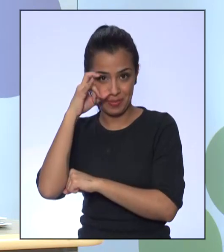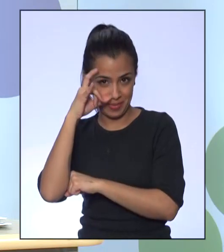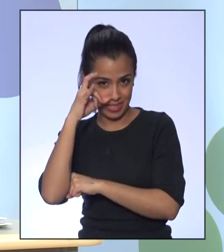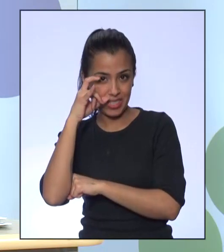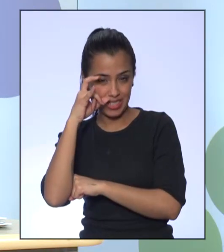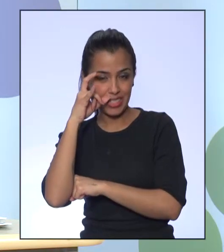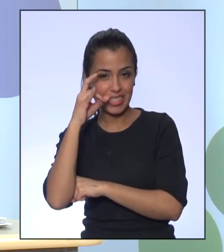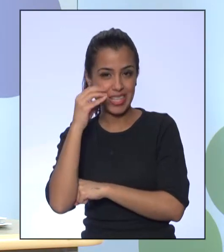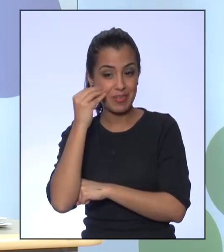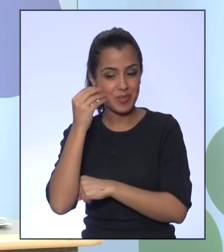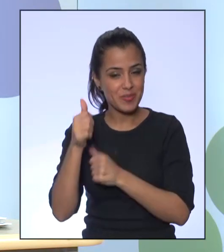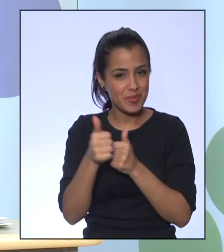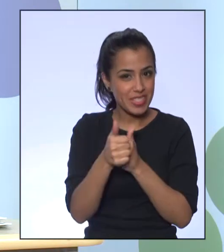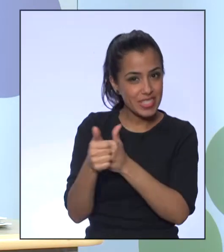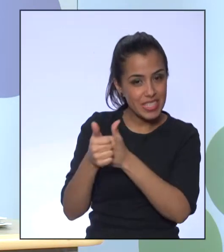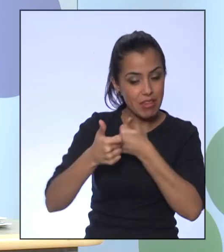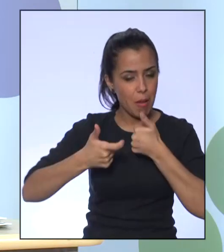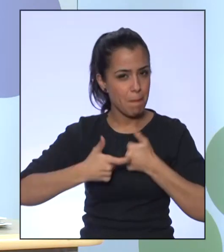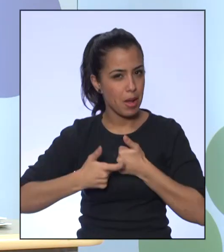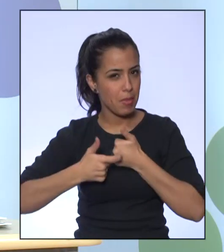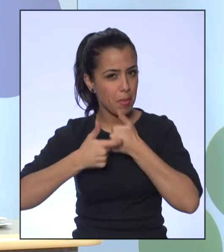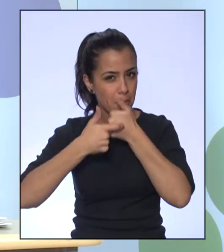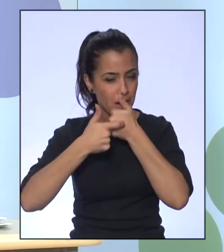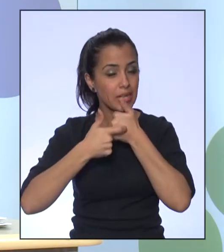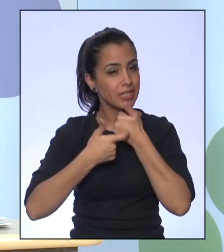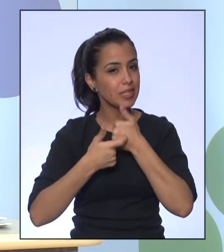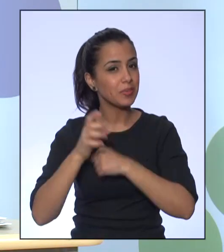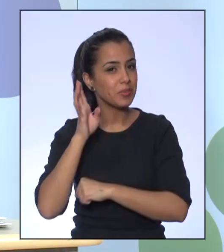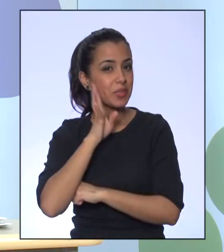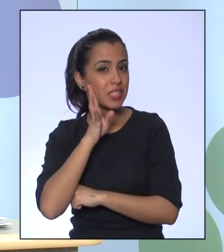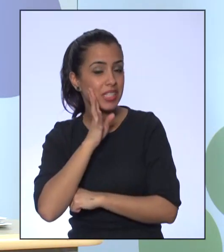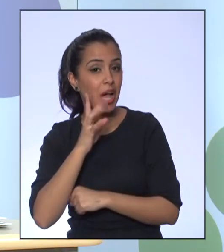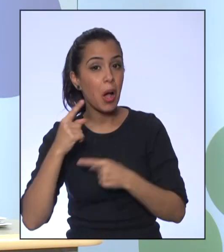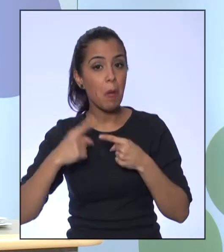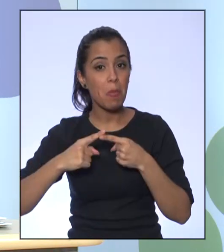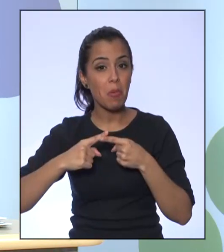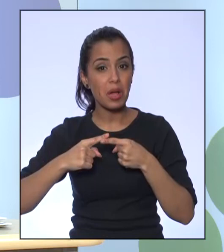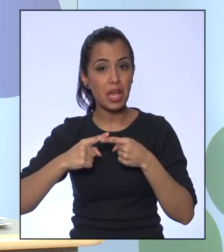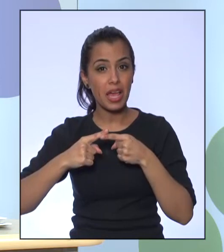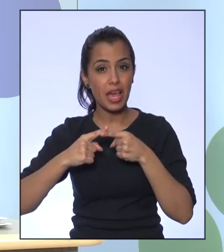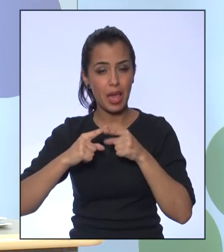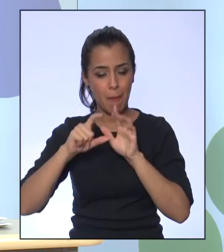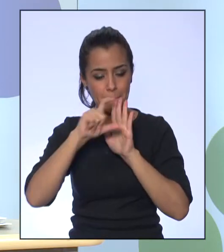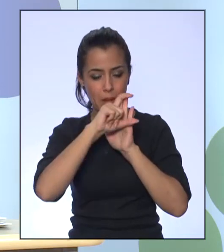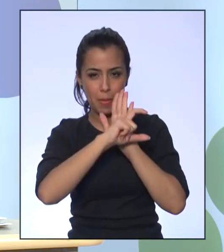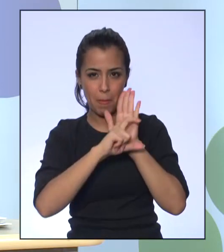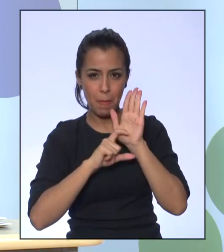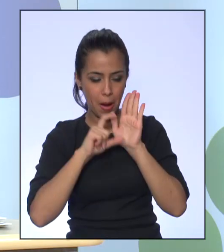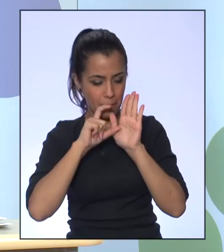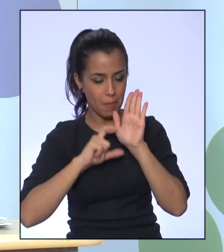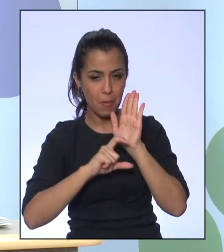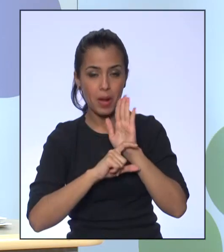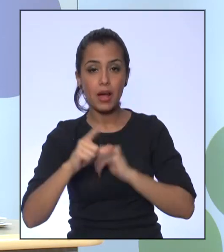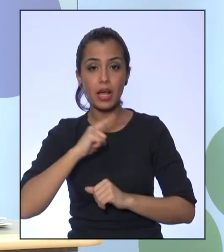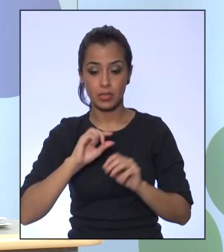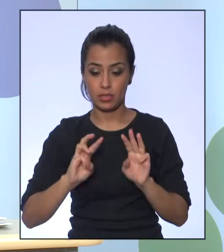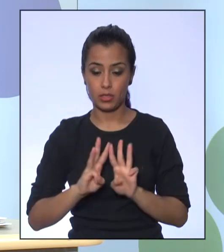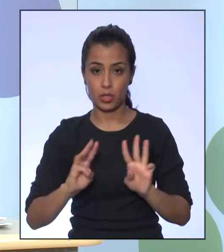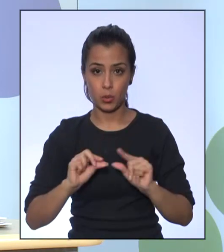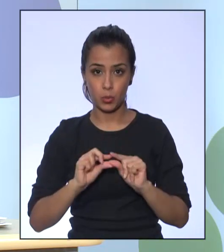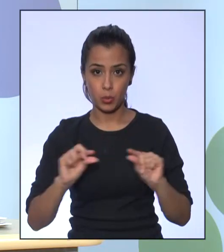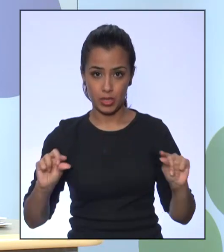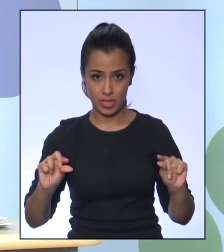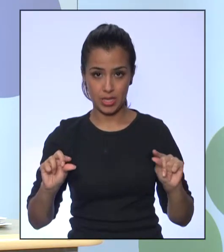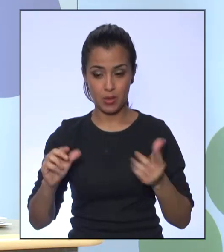Prevenção, já começaram a seguir, deram likes, e é muito bacana porque lá embaixo vocês vão conseguir acessar o link com a revista